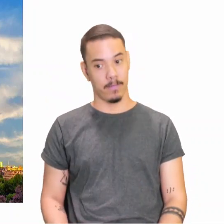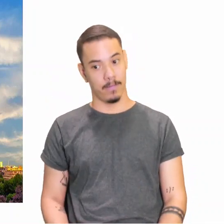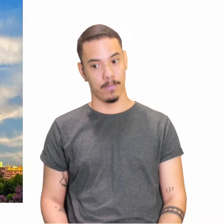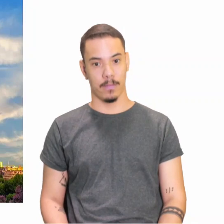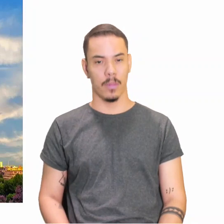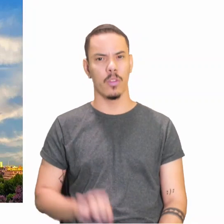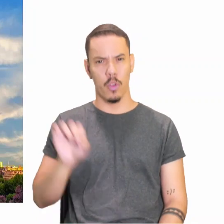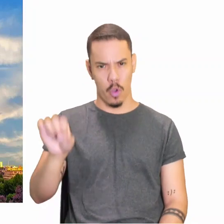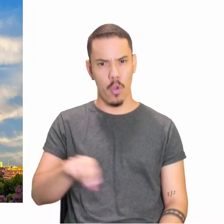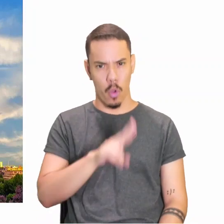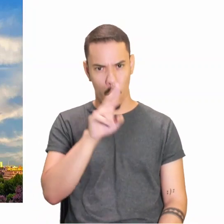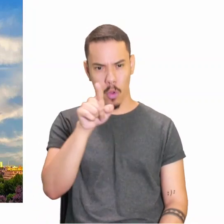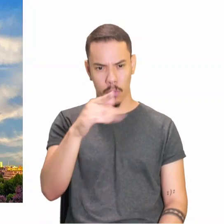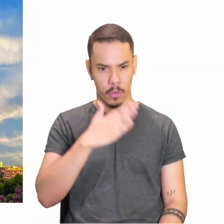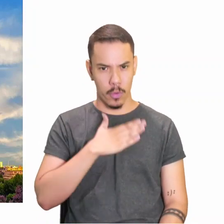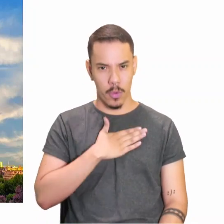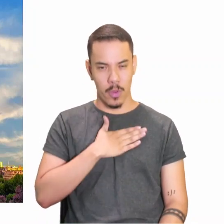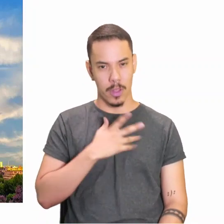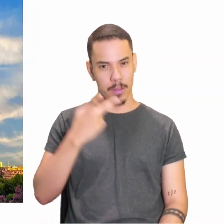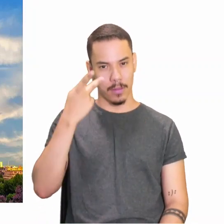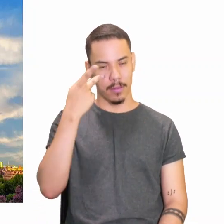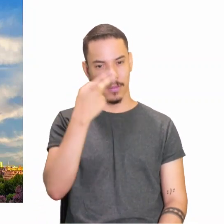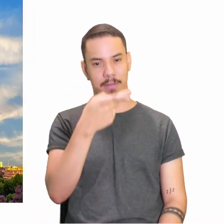que você gostaria de estar?